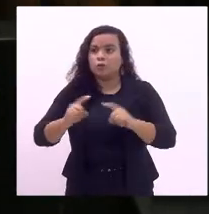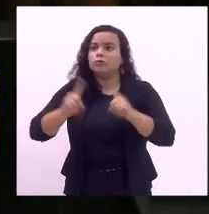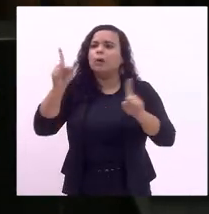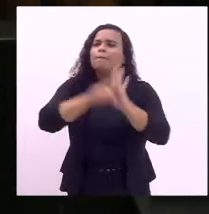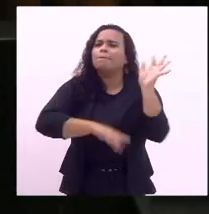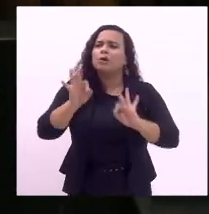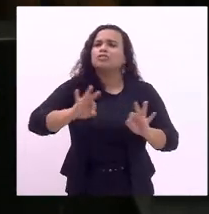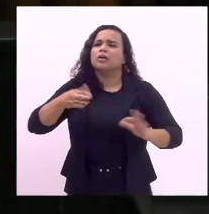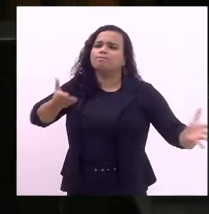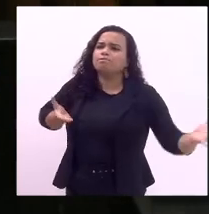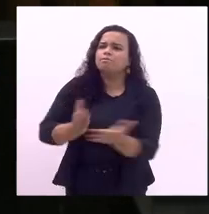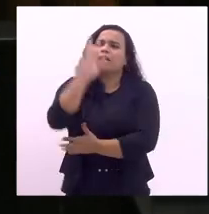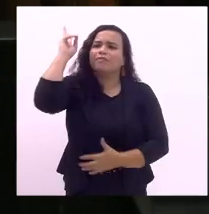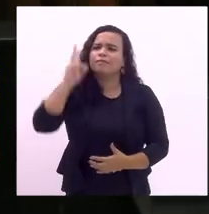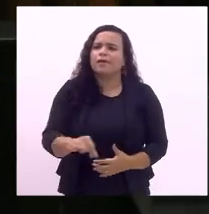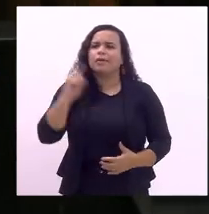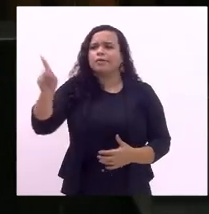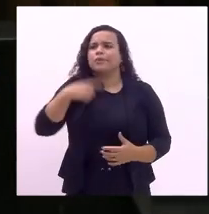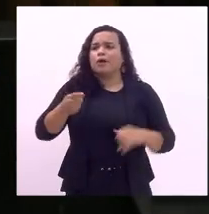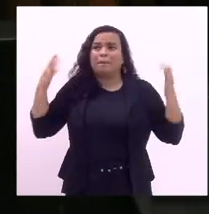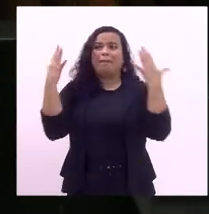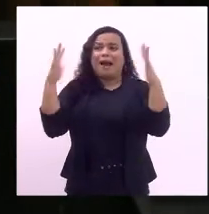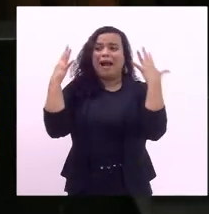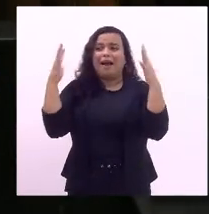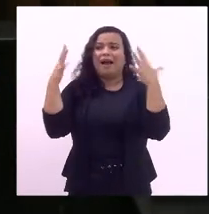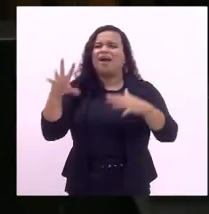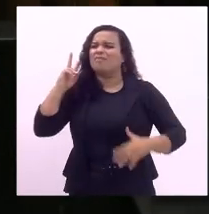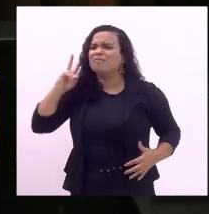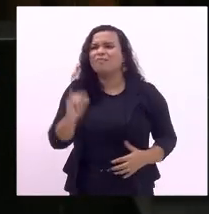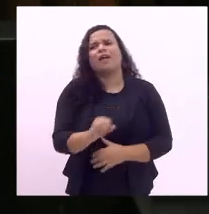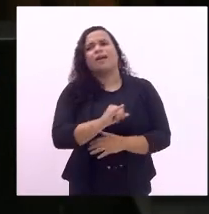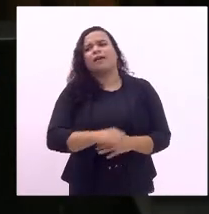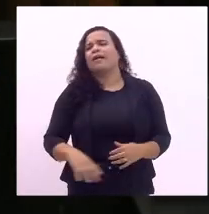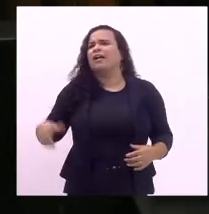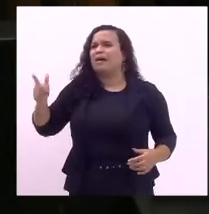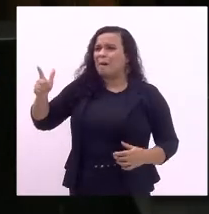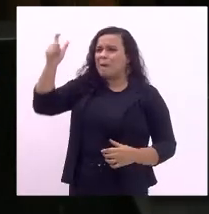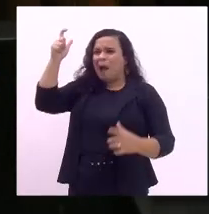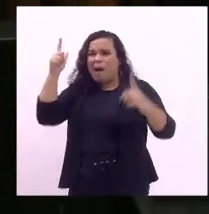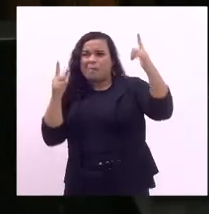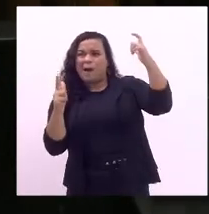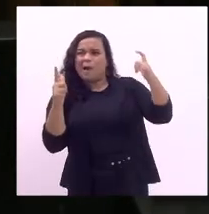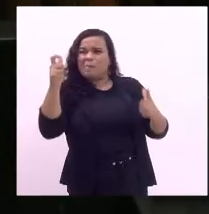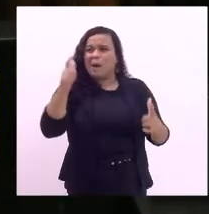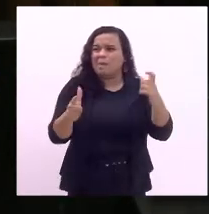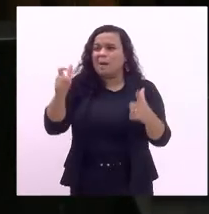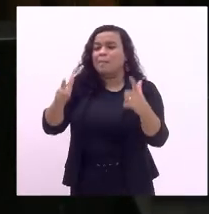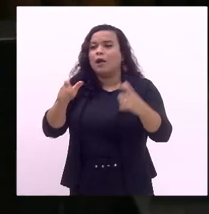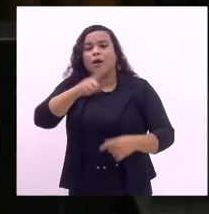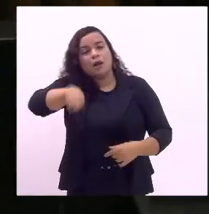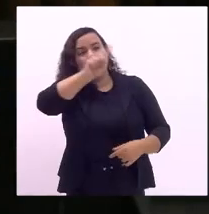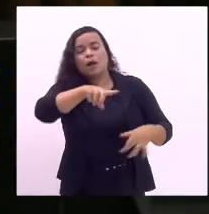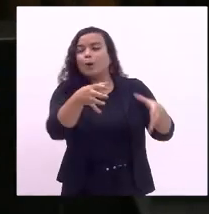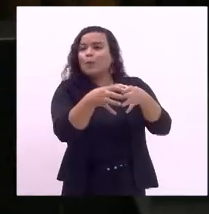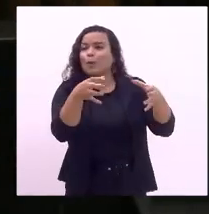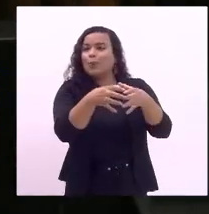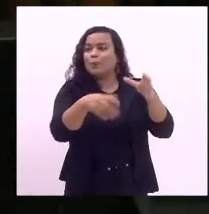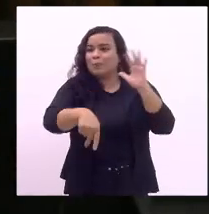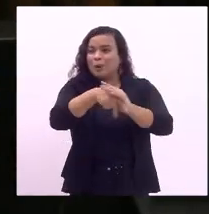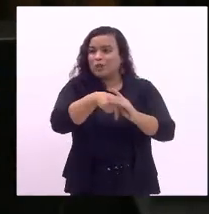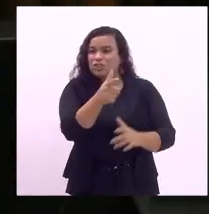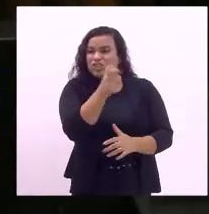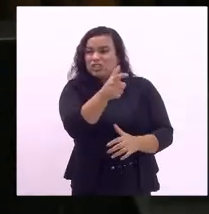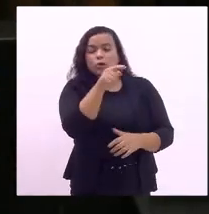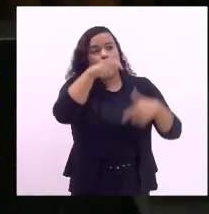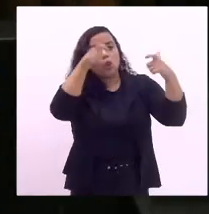ser aprovado e vamos comemorar muito. Vamos comemorar atirando no clube de tiro, porque os clubes de tiro é lugar de